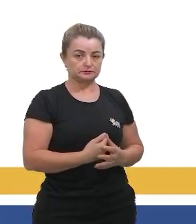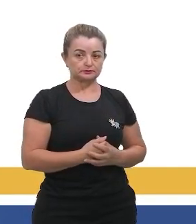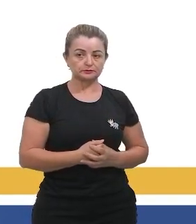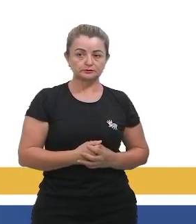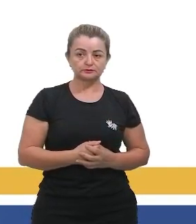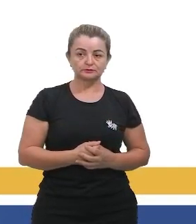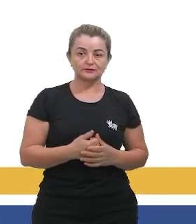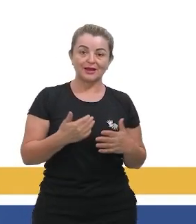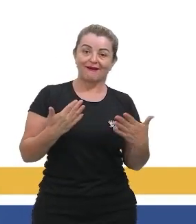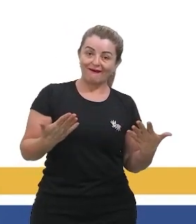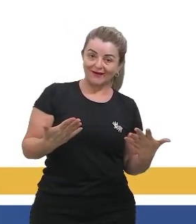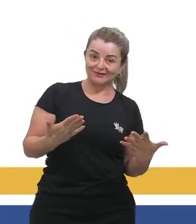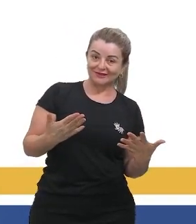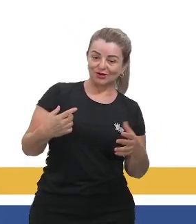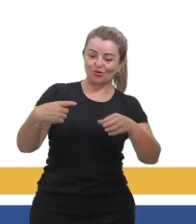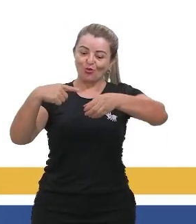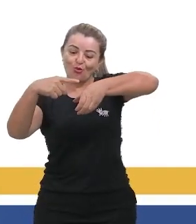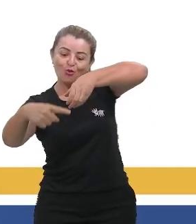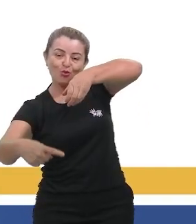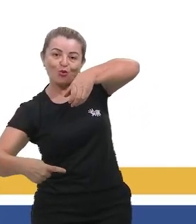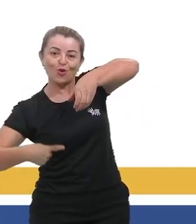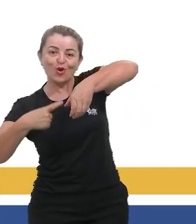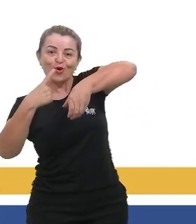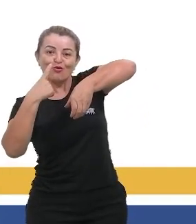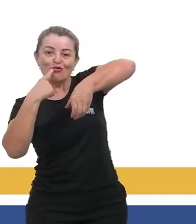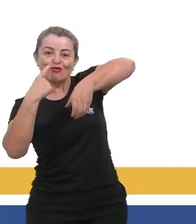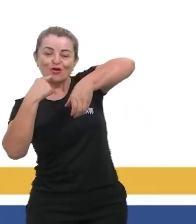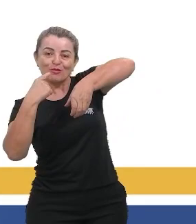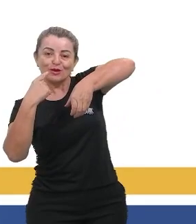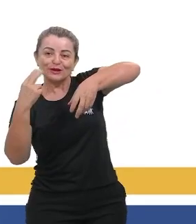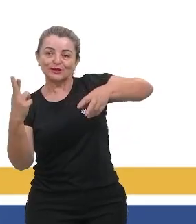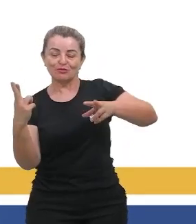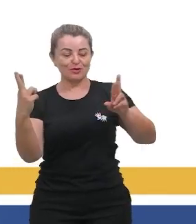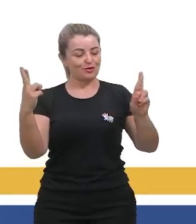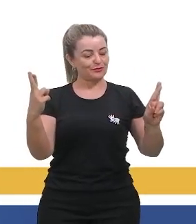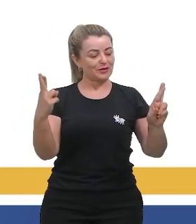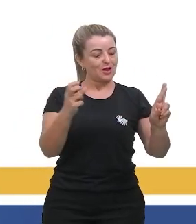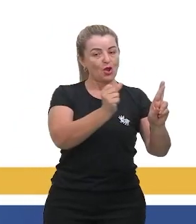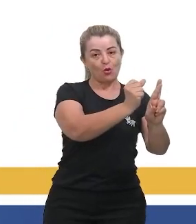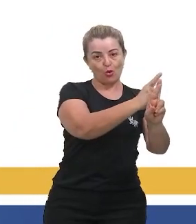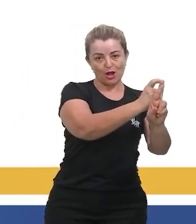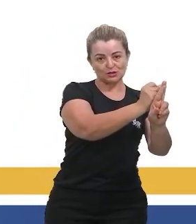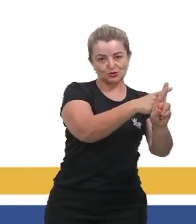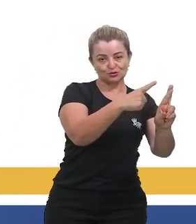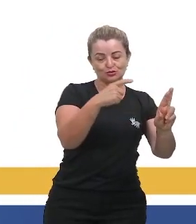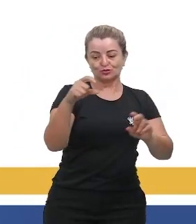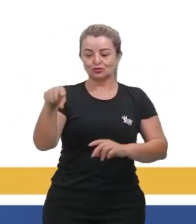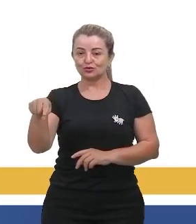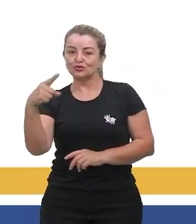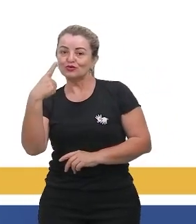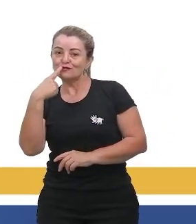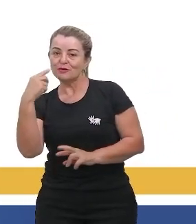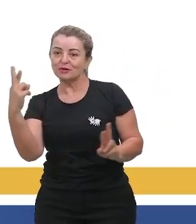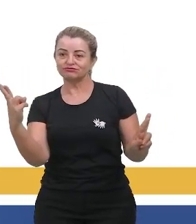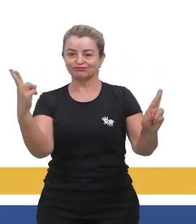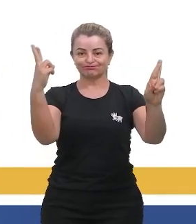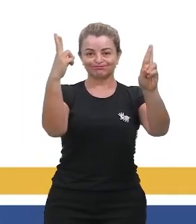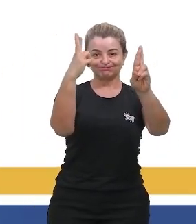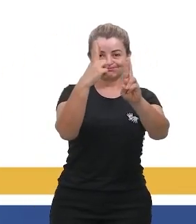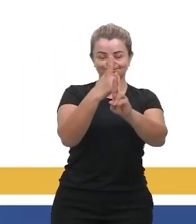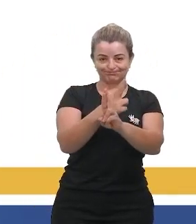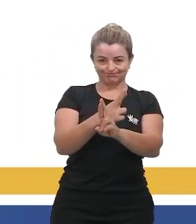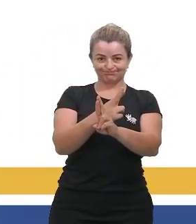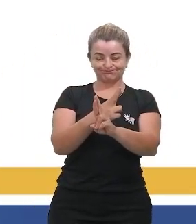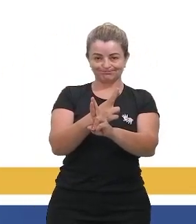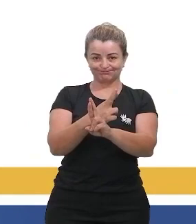E nós temos a relação matemática aqui, ó, onde o Q3 é o único ponto compatível. Tá vendo? Por quê? Porque o ângulo de alfa 1